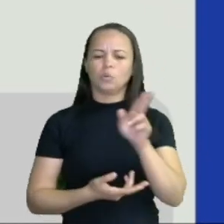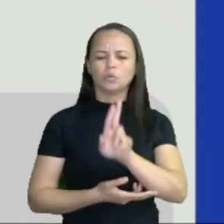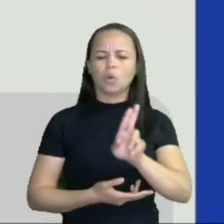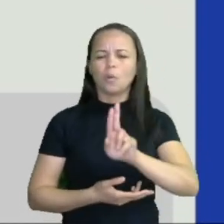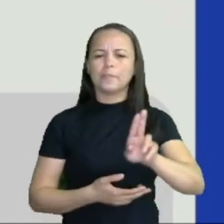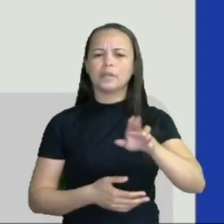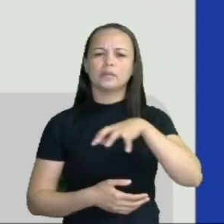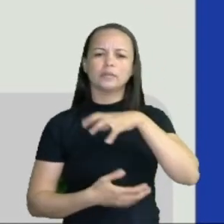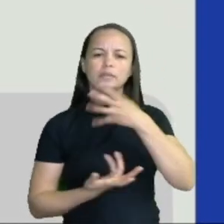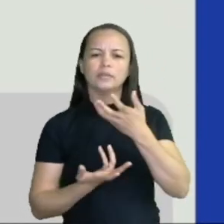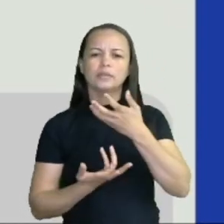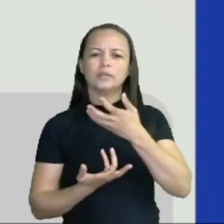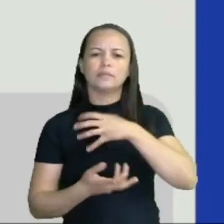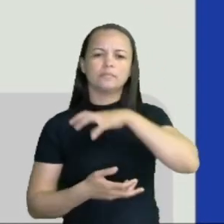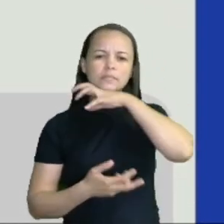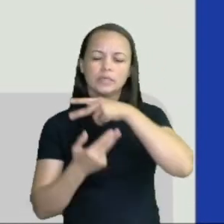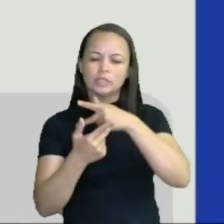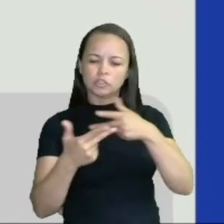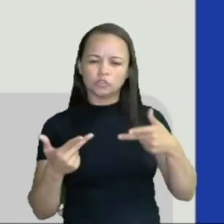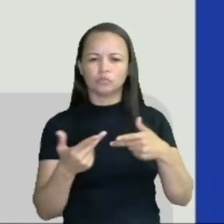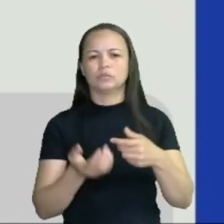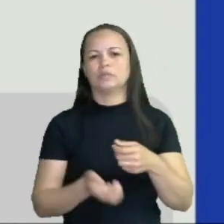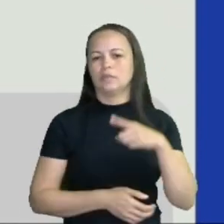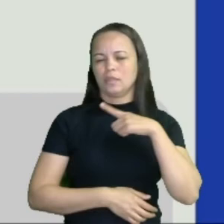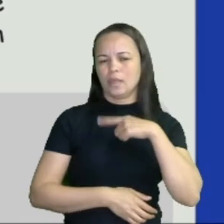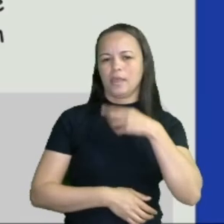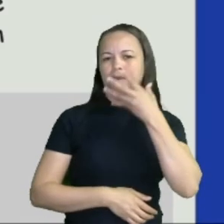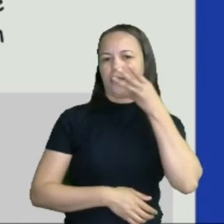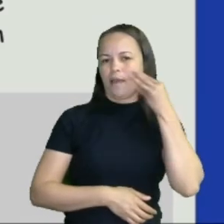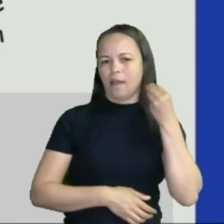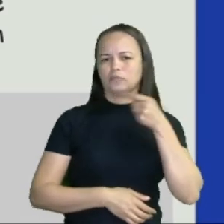uma lista com vários nomes aí.